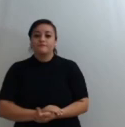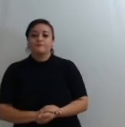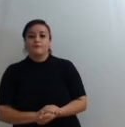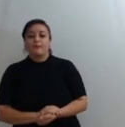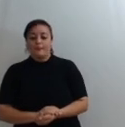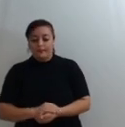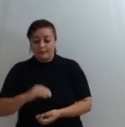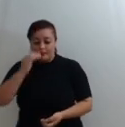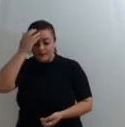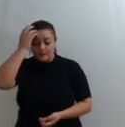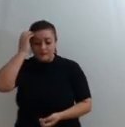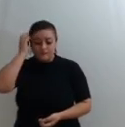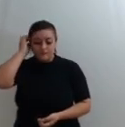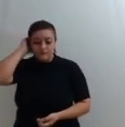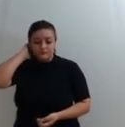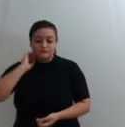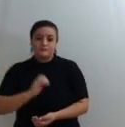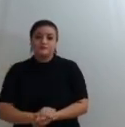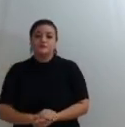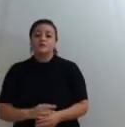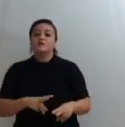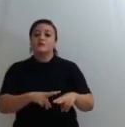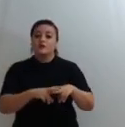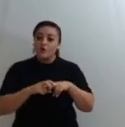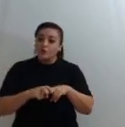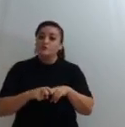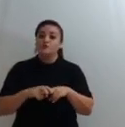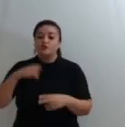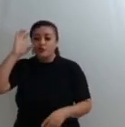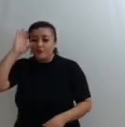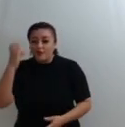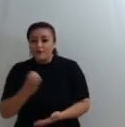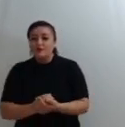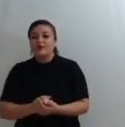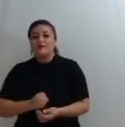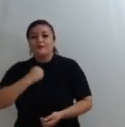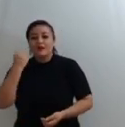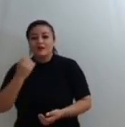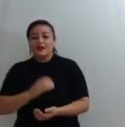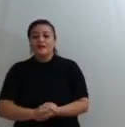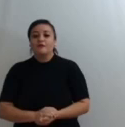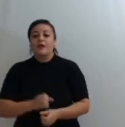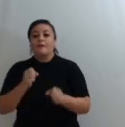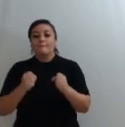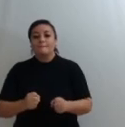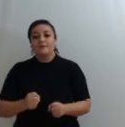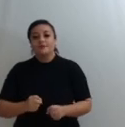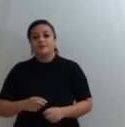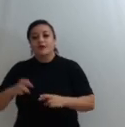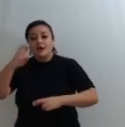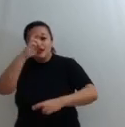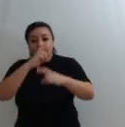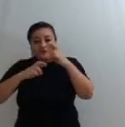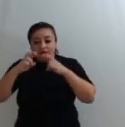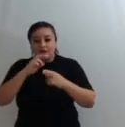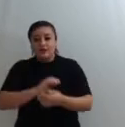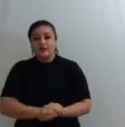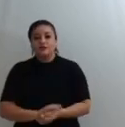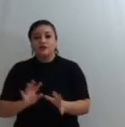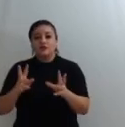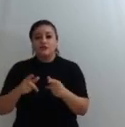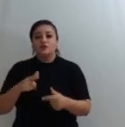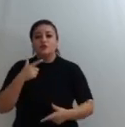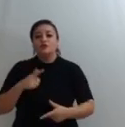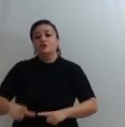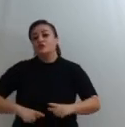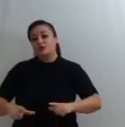tenha dado causa a uma falta grave, isso poderia ser avaliado no complexo, digamos assim, de toda a atividade da execução